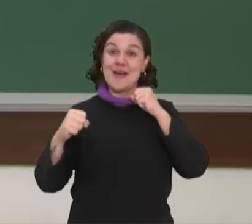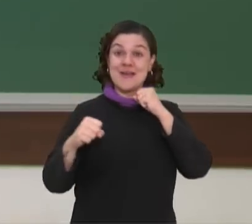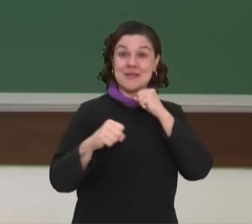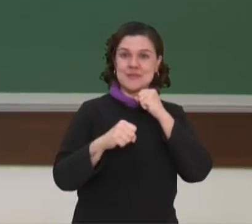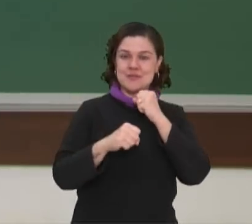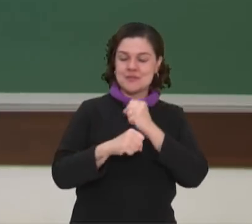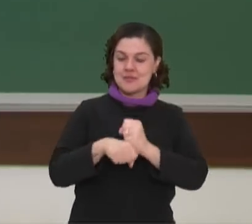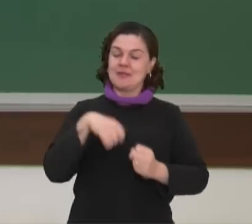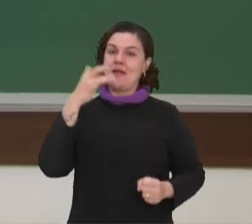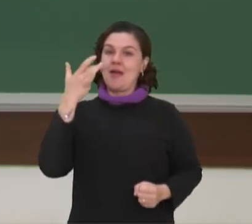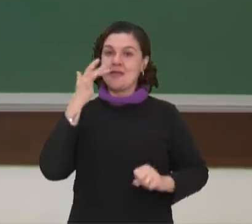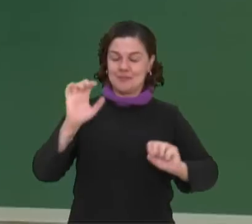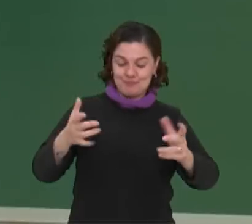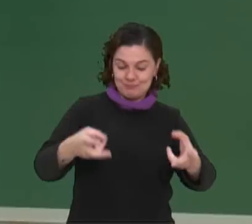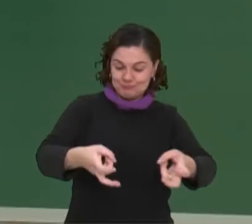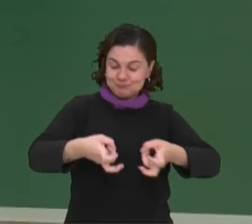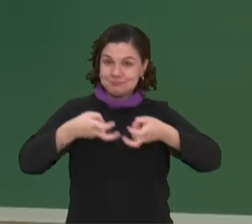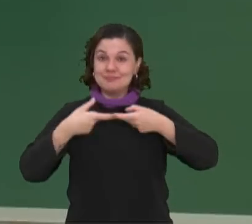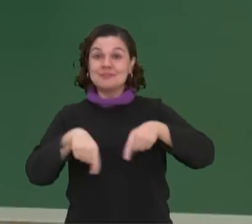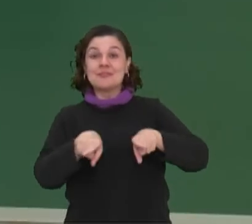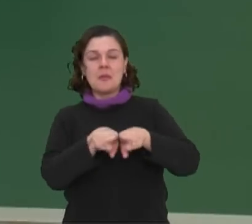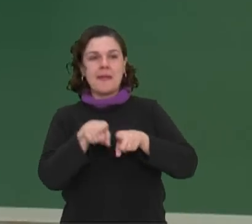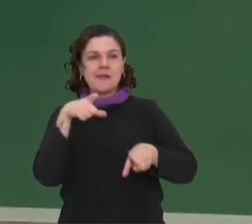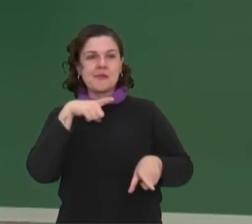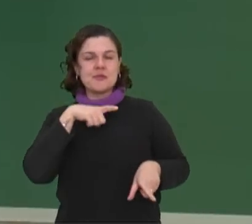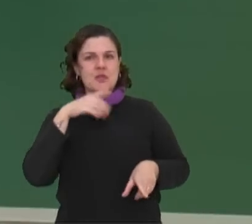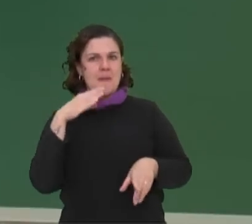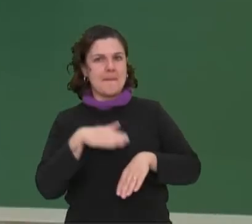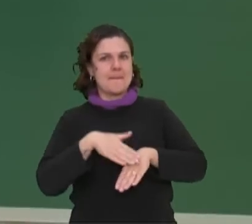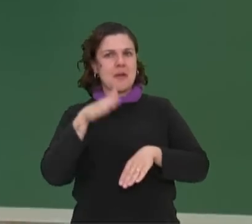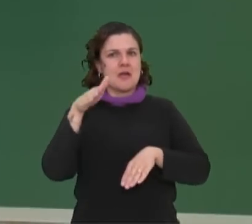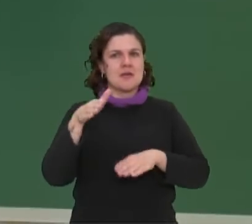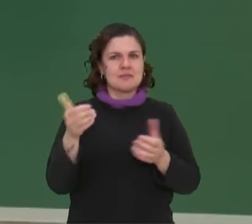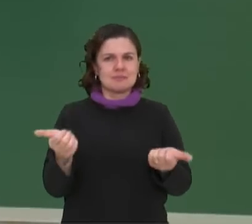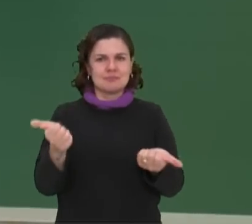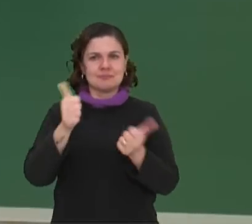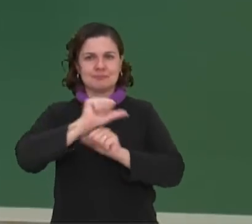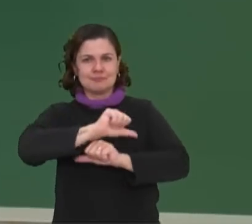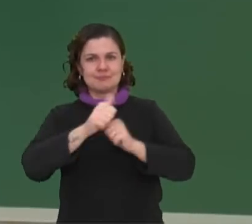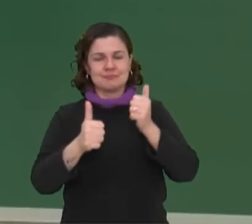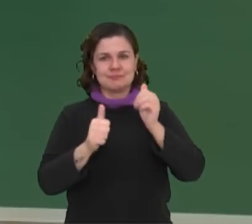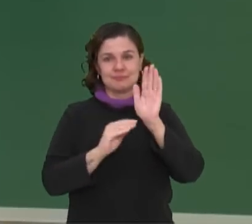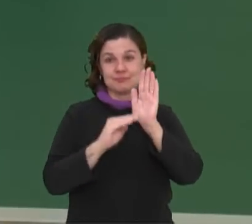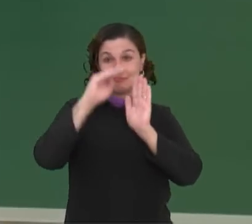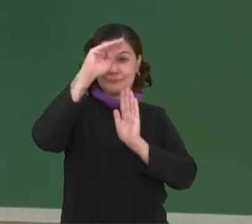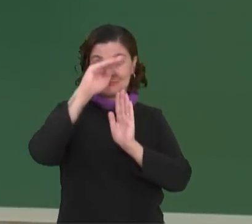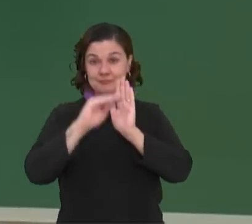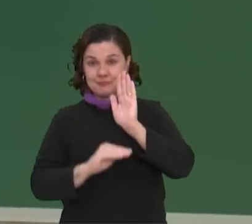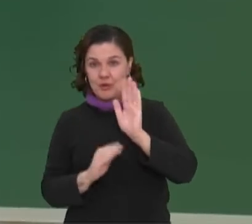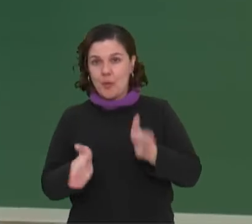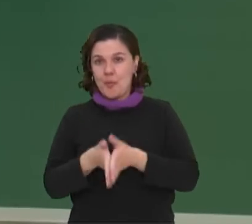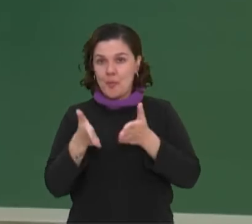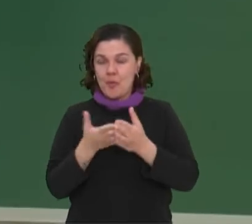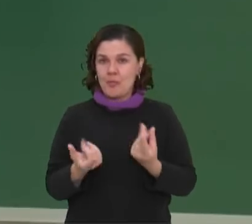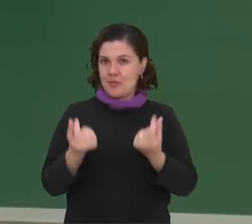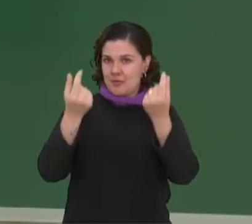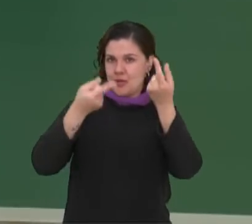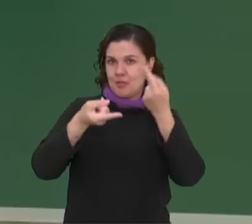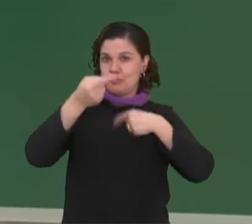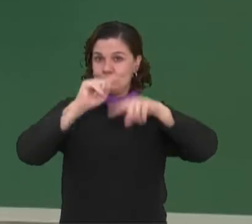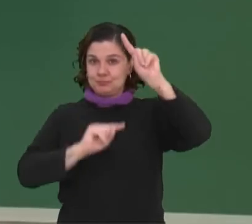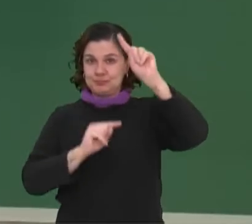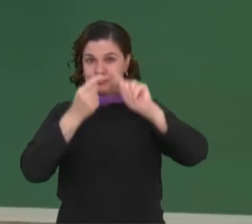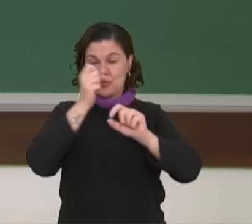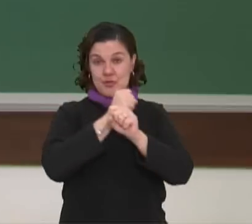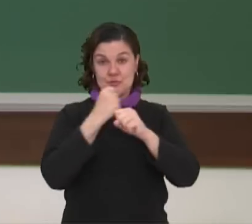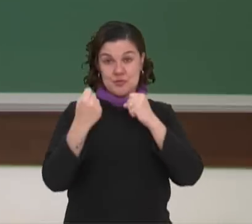sociedade mineradora, ela apresentava maior chance de mobilidade social em relação à sociedade